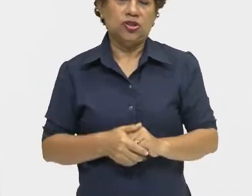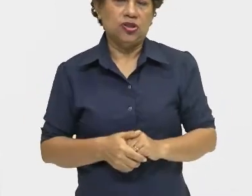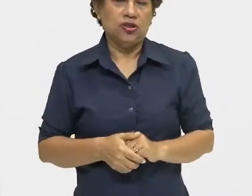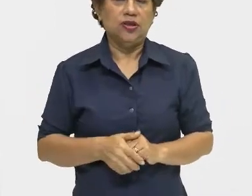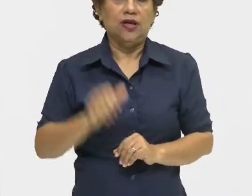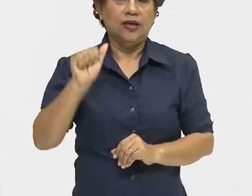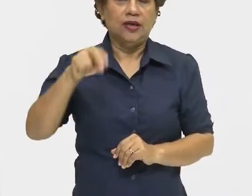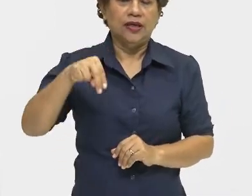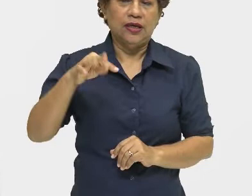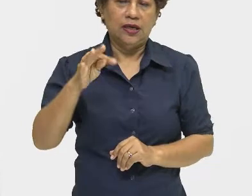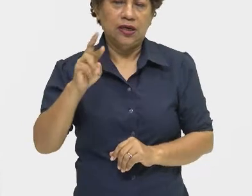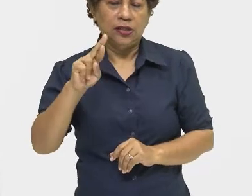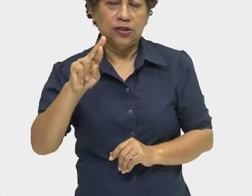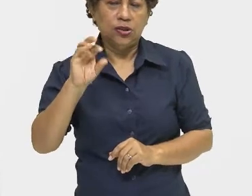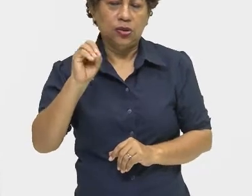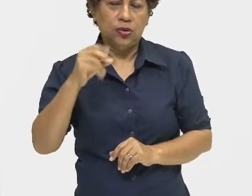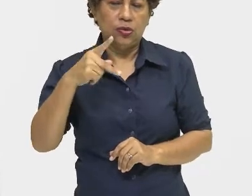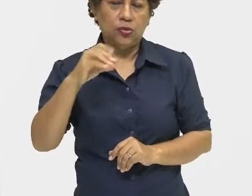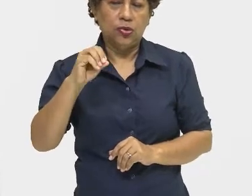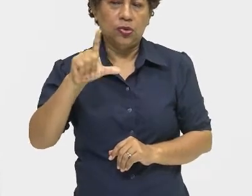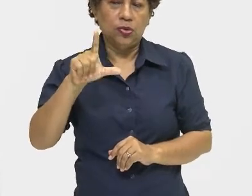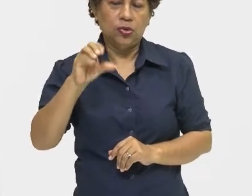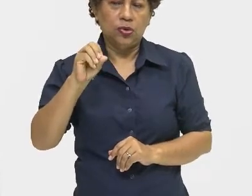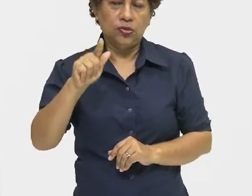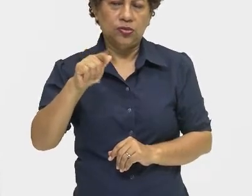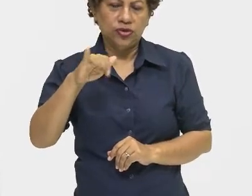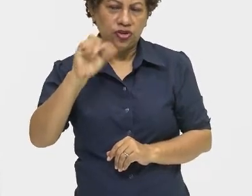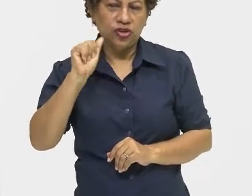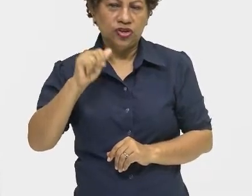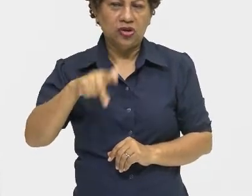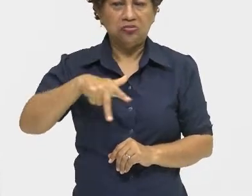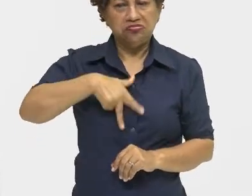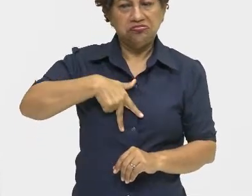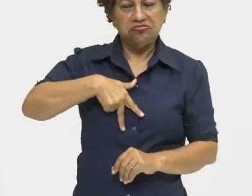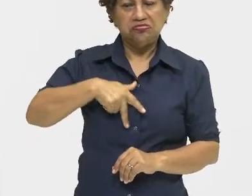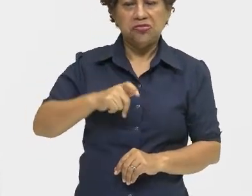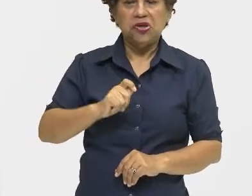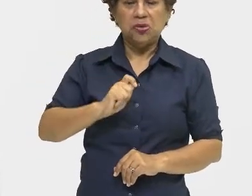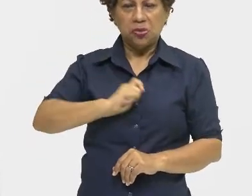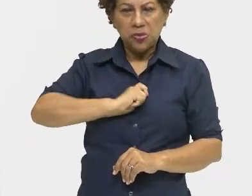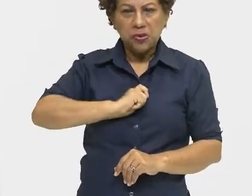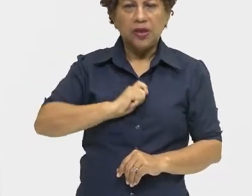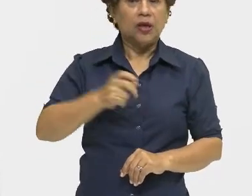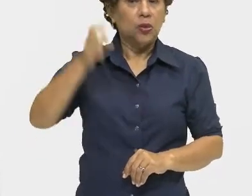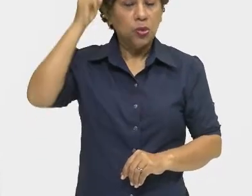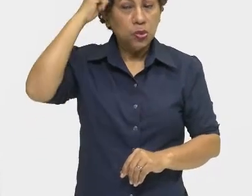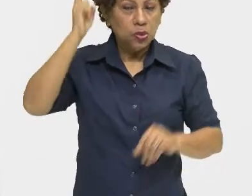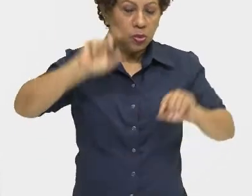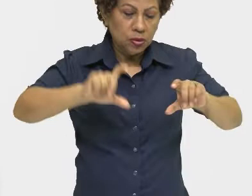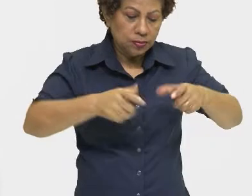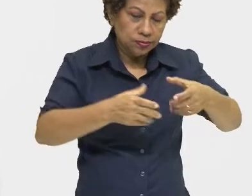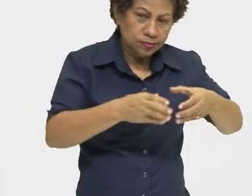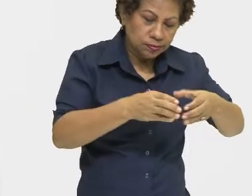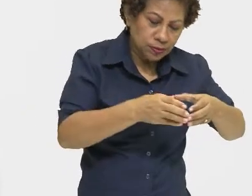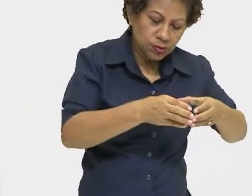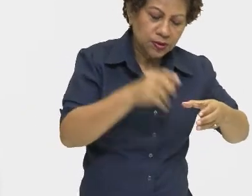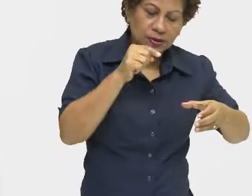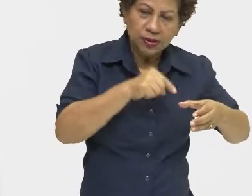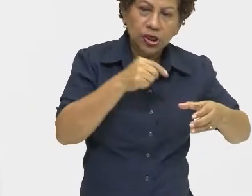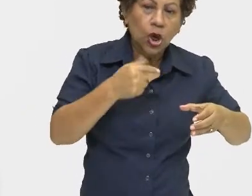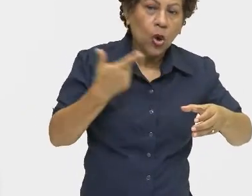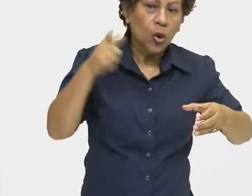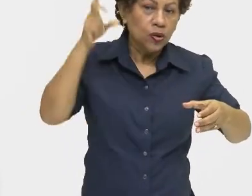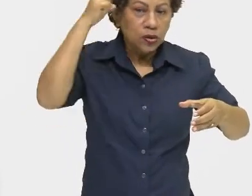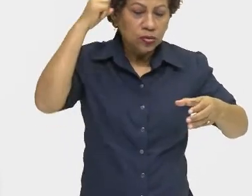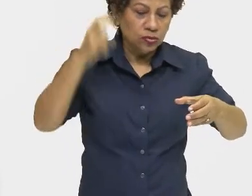antropologia, que significa o uso de elementos de uma cultura minoritária por outra dominante e que podem